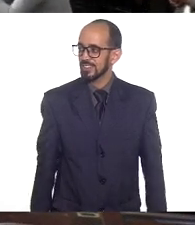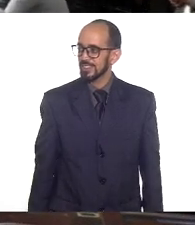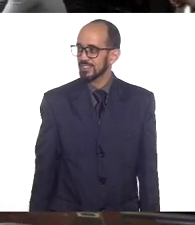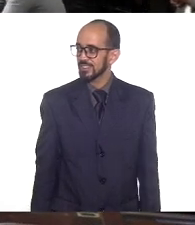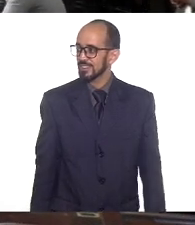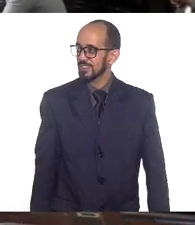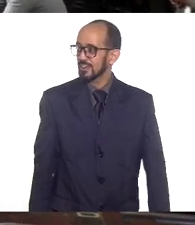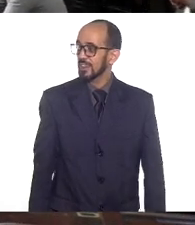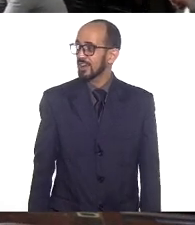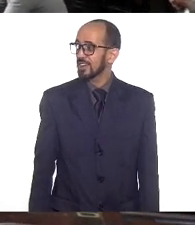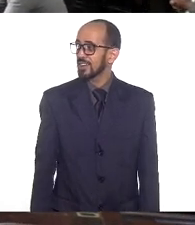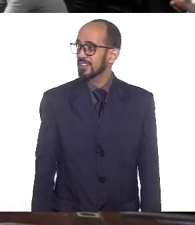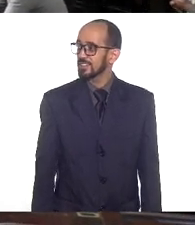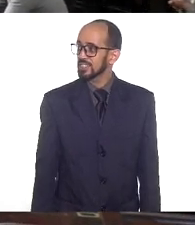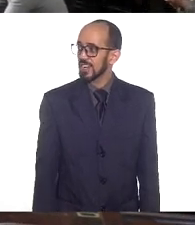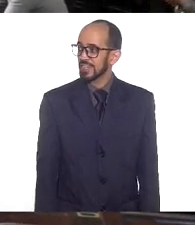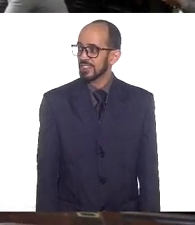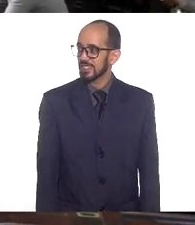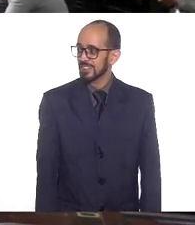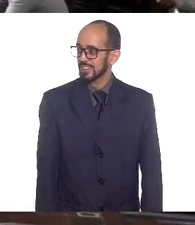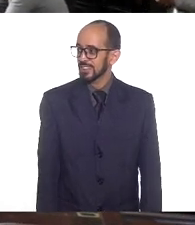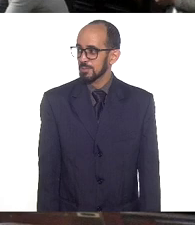E aí